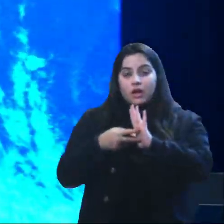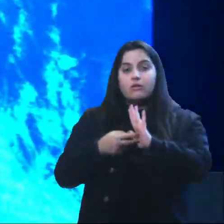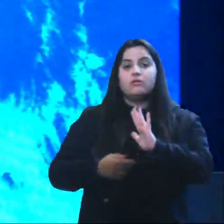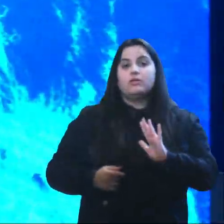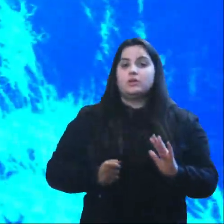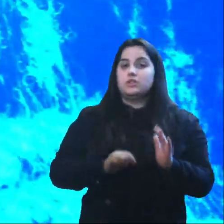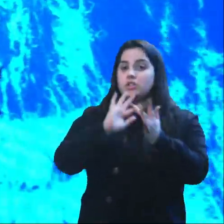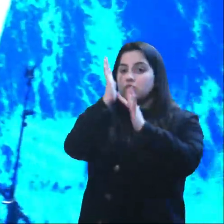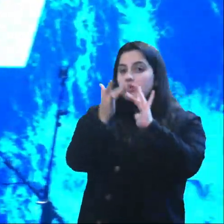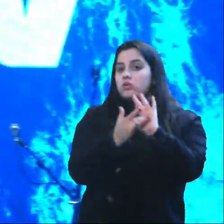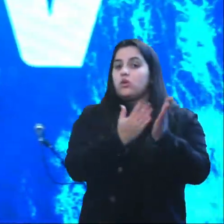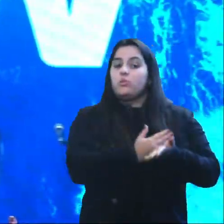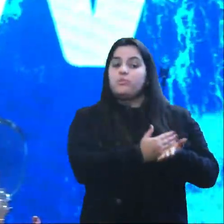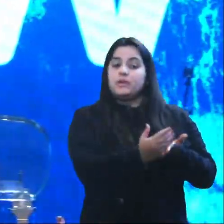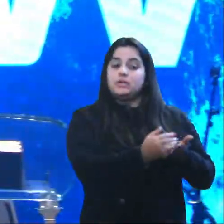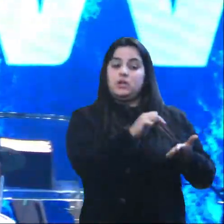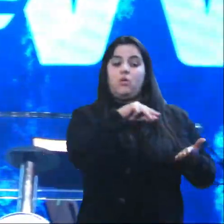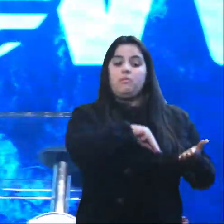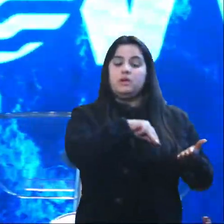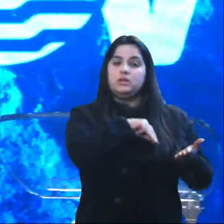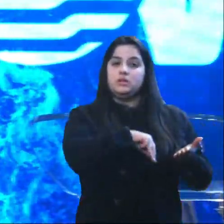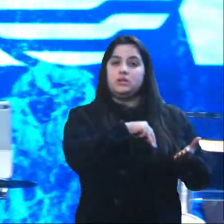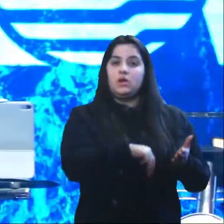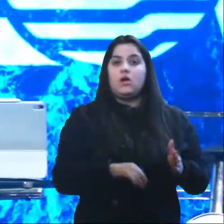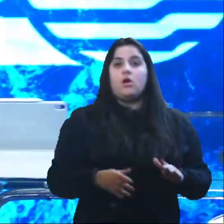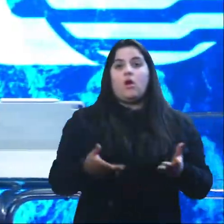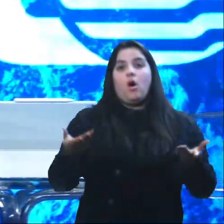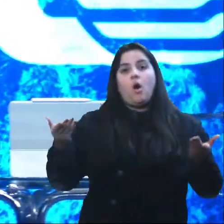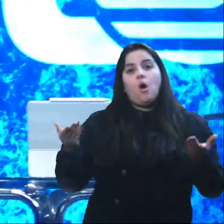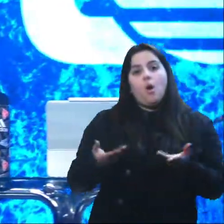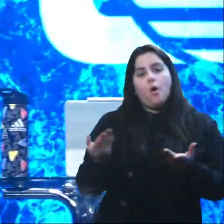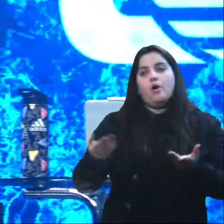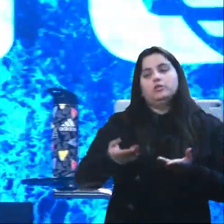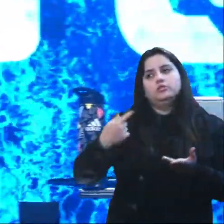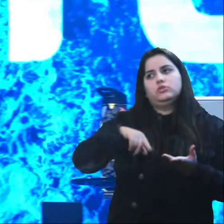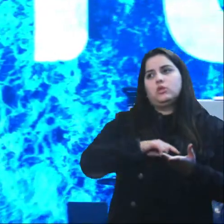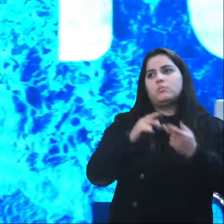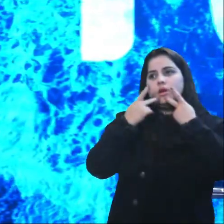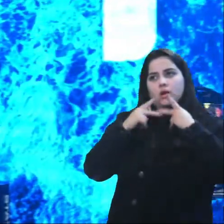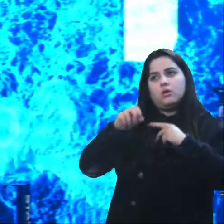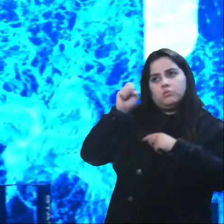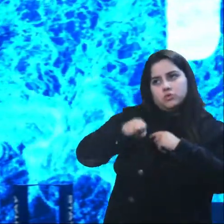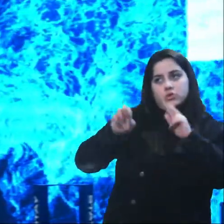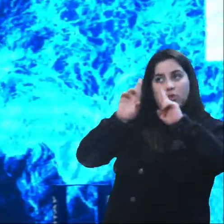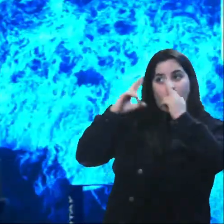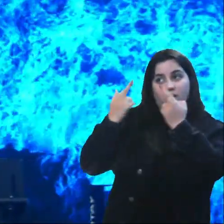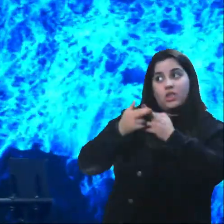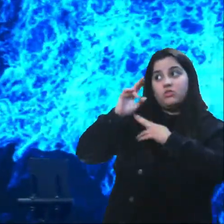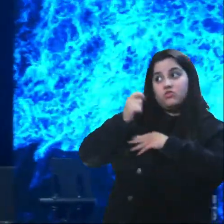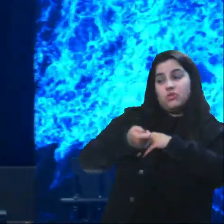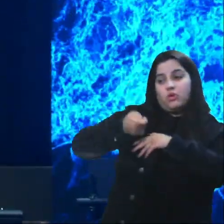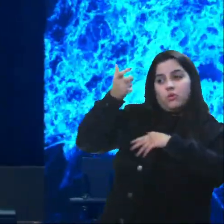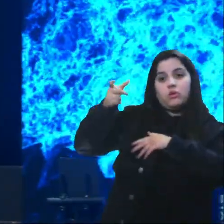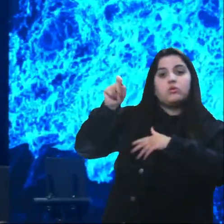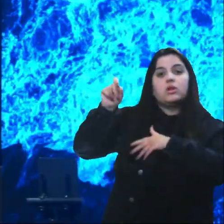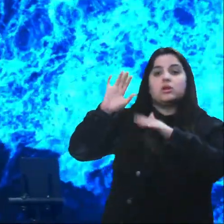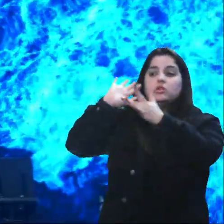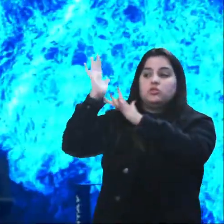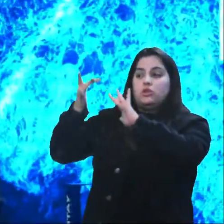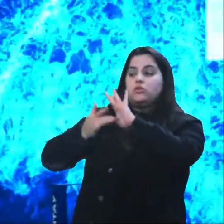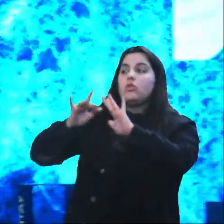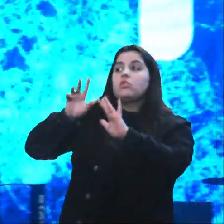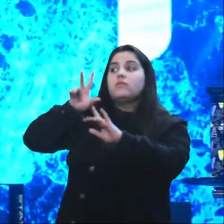que o reino está próximo, mas no sentido da finalização do ministério de Jesus nessa terra. Ele vai voltar para nos